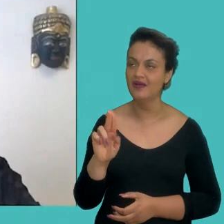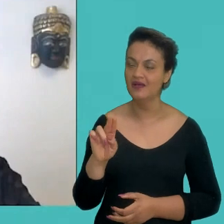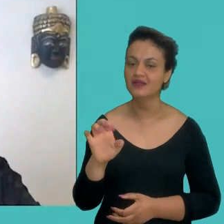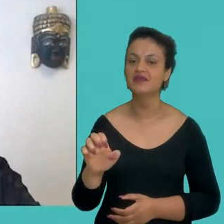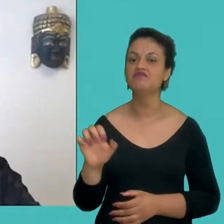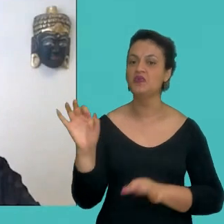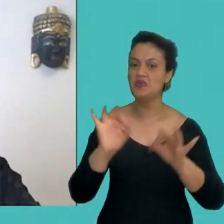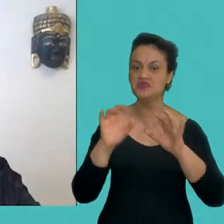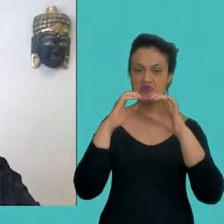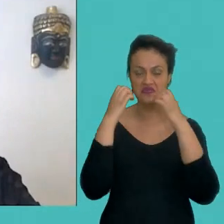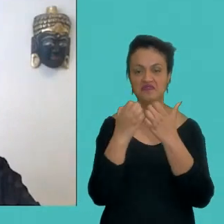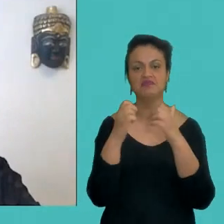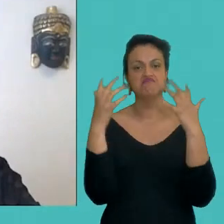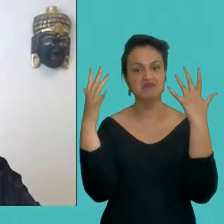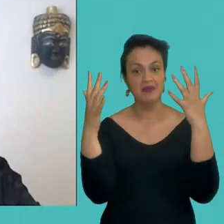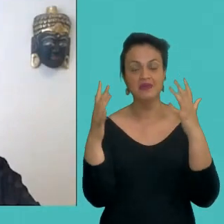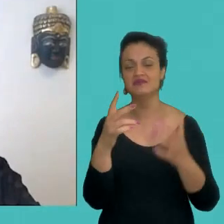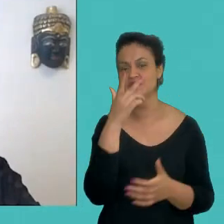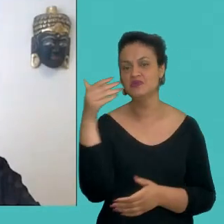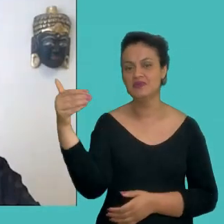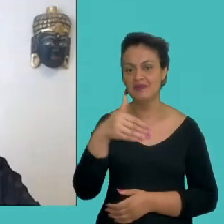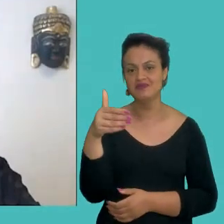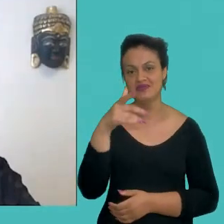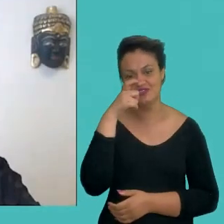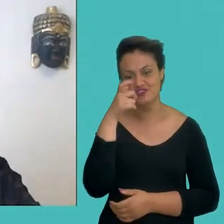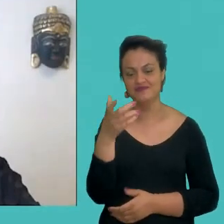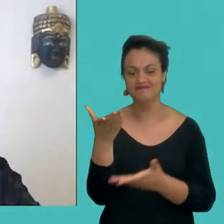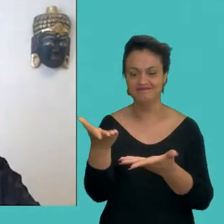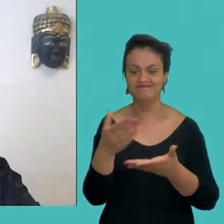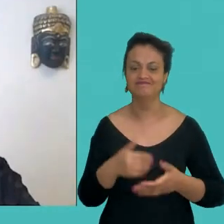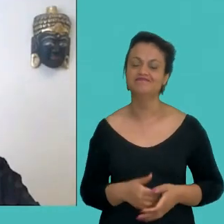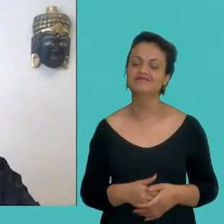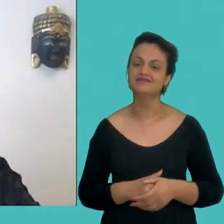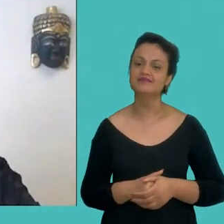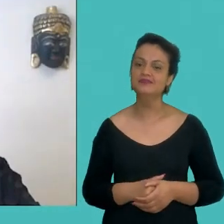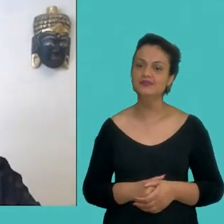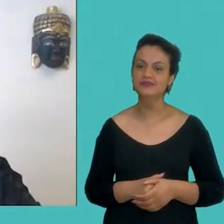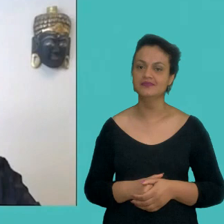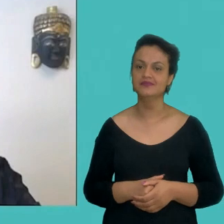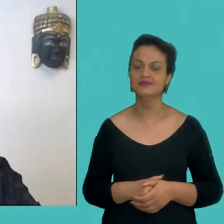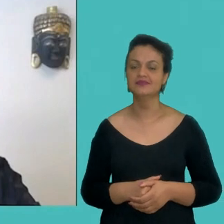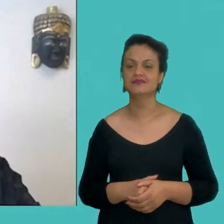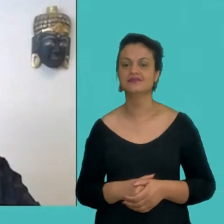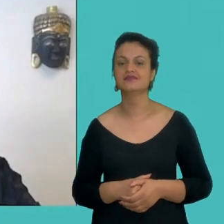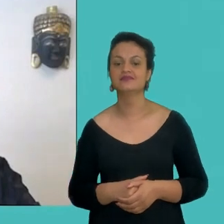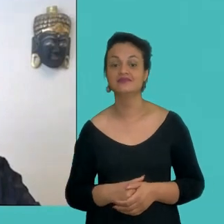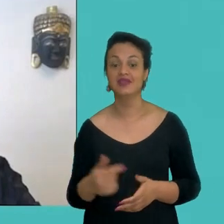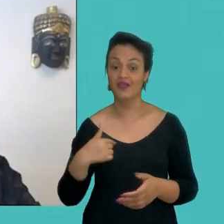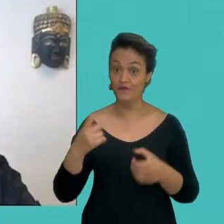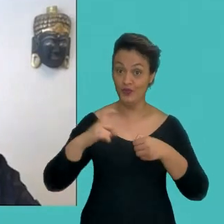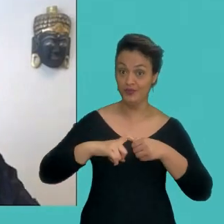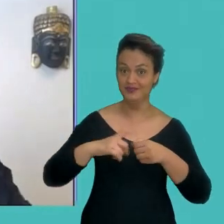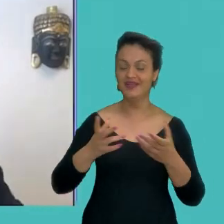uma vez pela transmissão do evento, o nosso público sempre fiel. Muito obrigada, devolvo a você, Márcia.